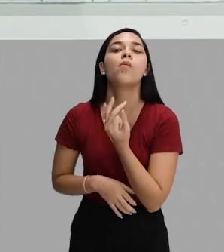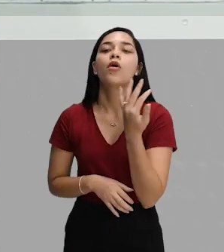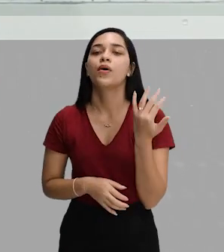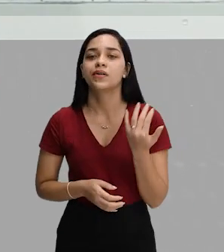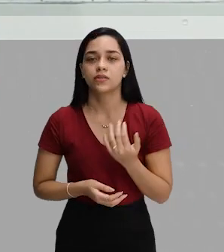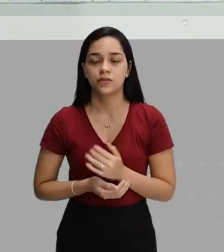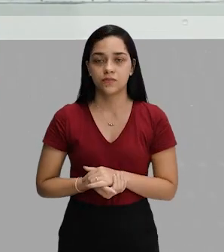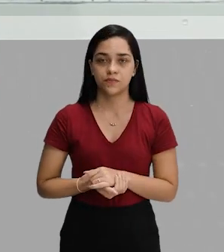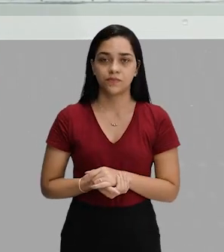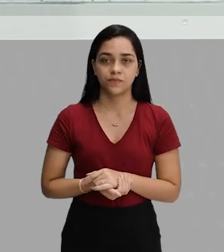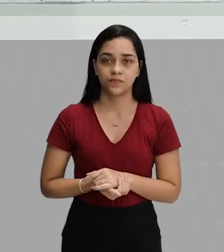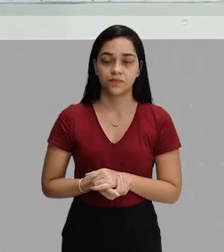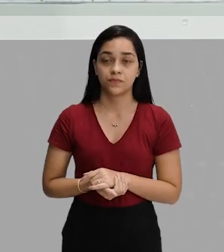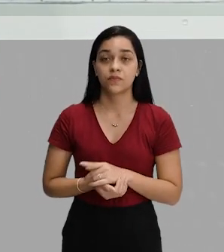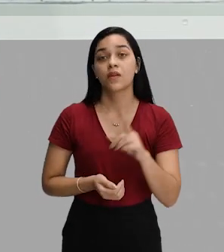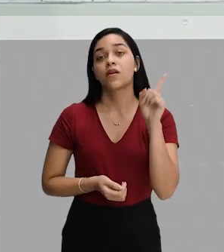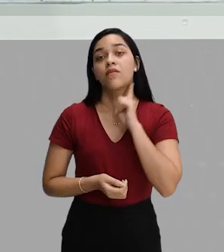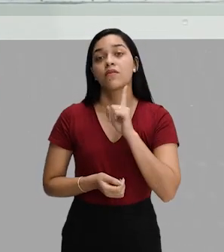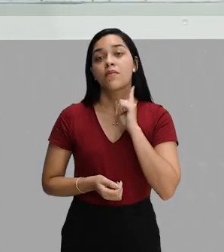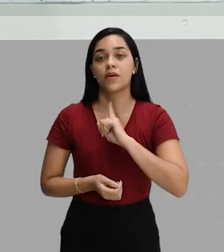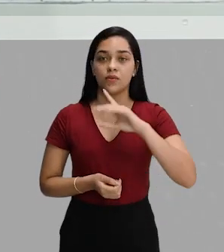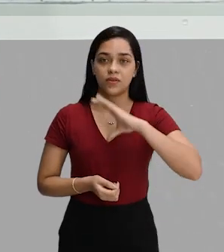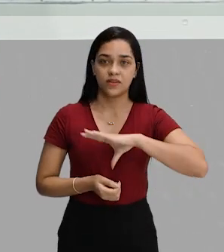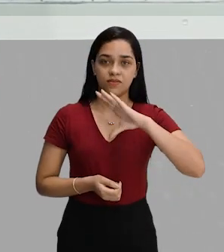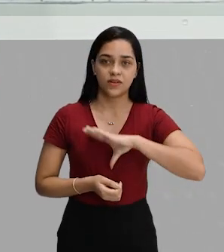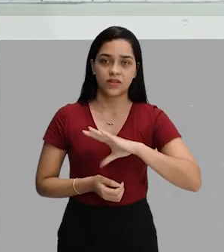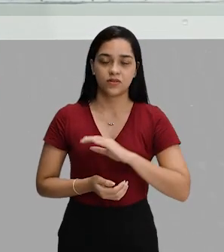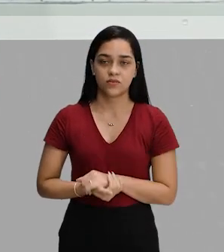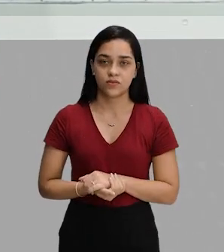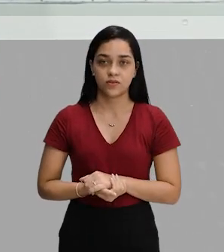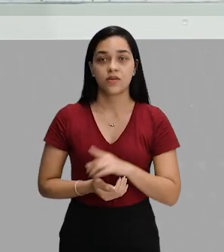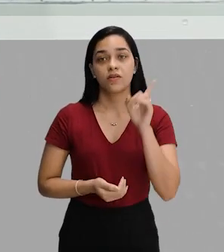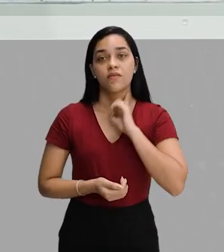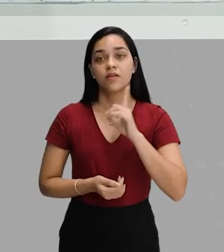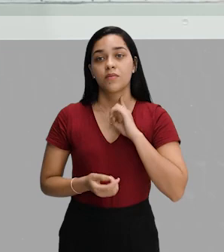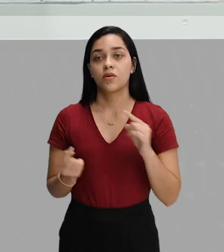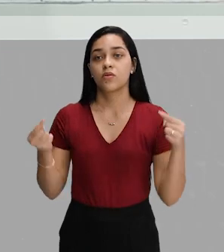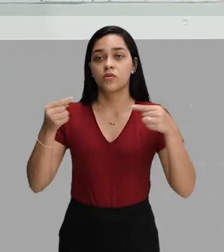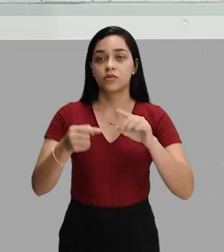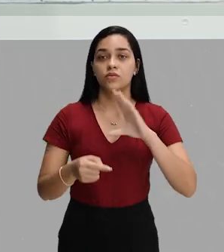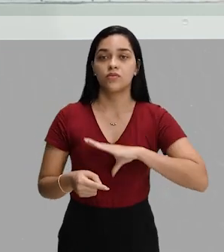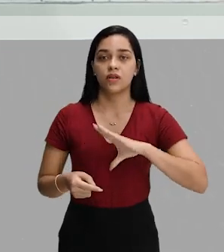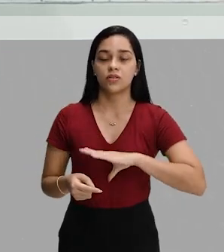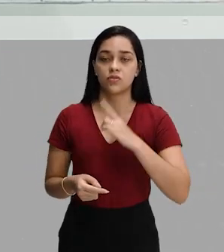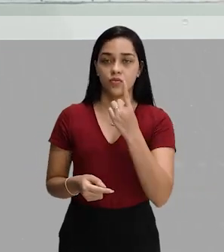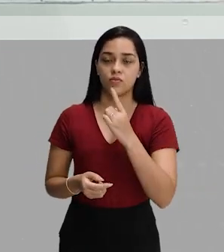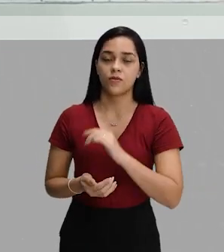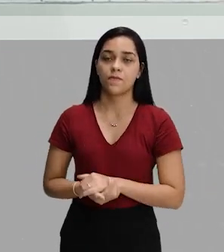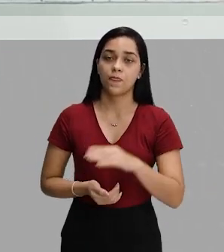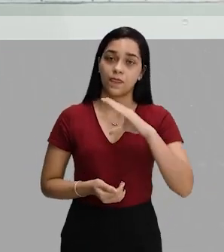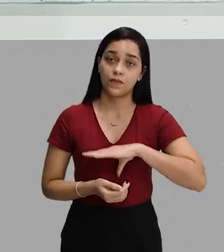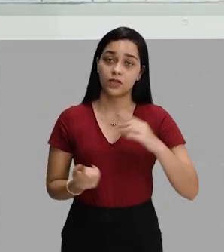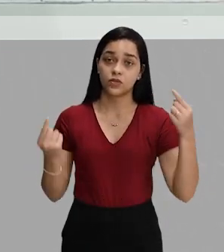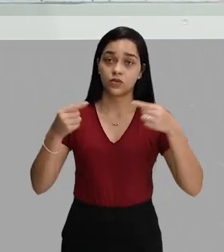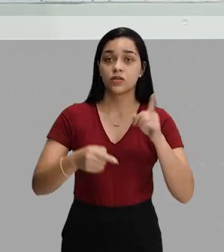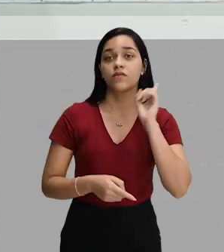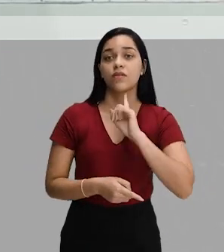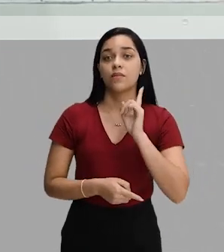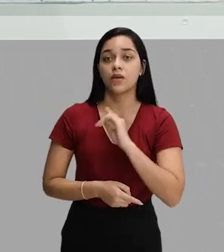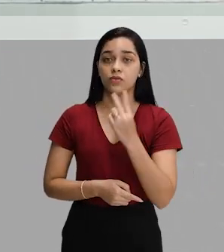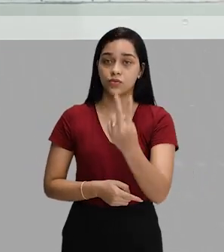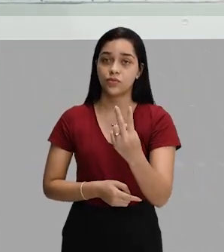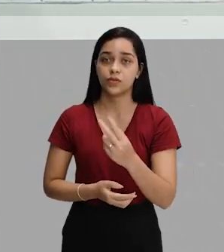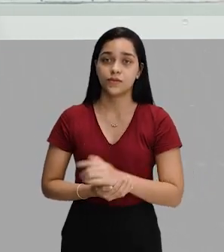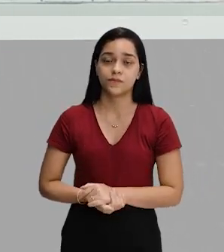partidas? Vamos lá. Ó. Flamengo e Vasco. Flamengo jogou contra o Vasco. Uma partida. O Vasco joga com o Flamengo. 2